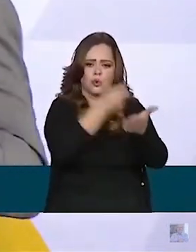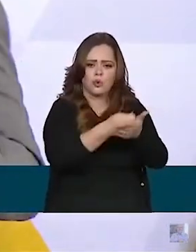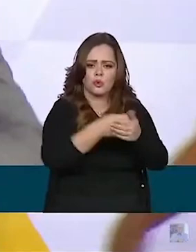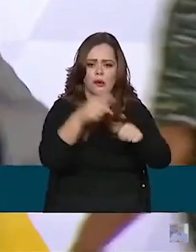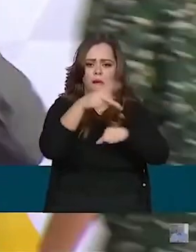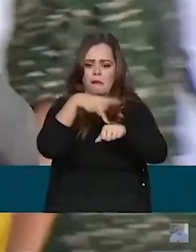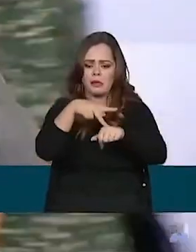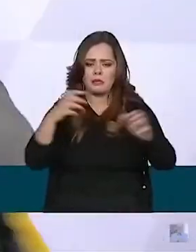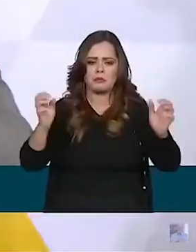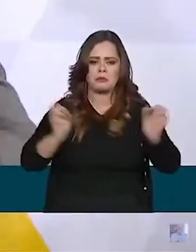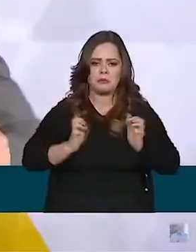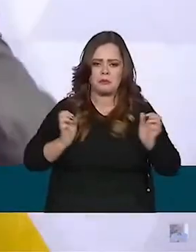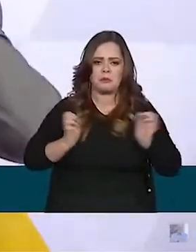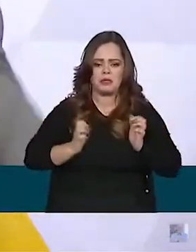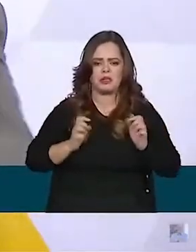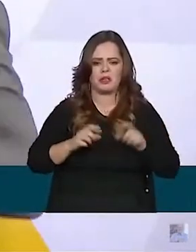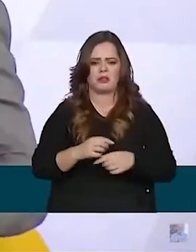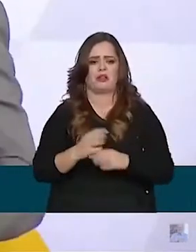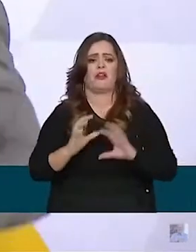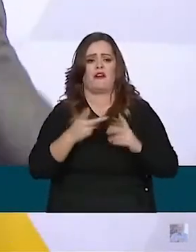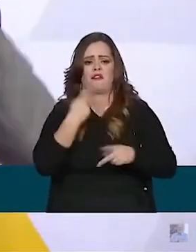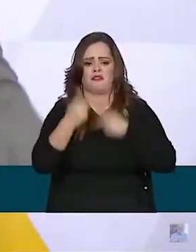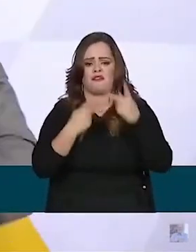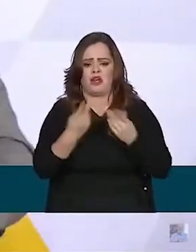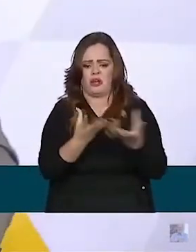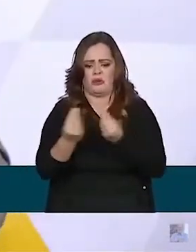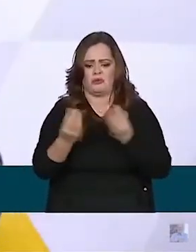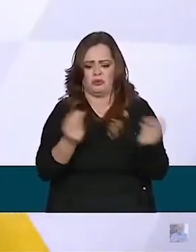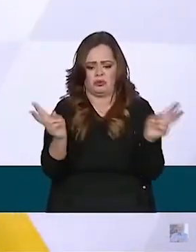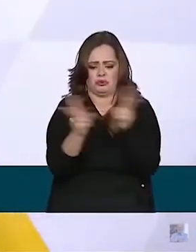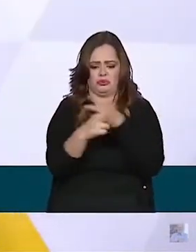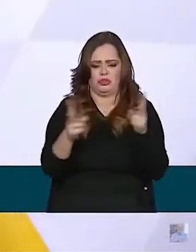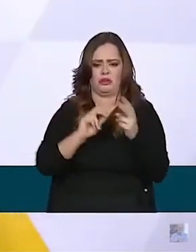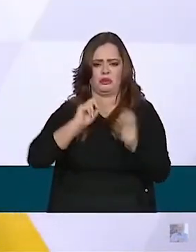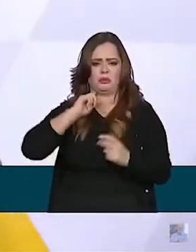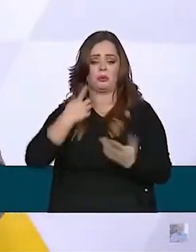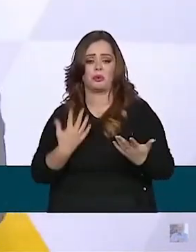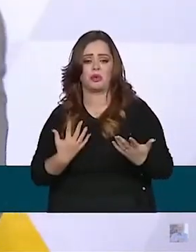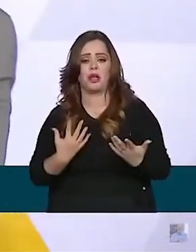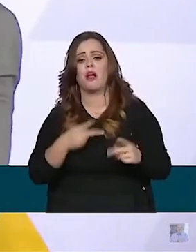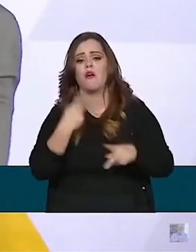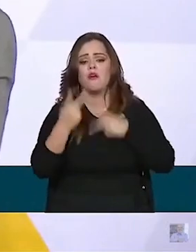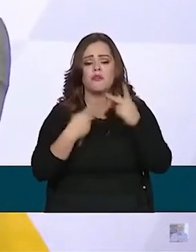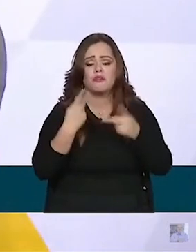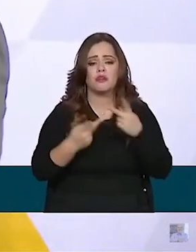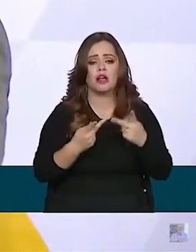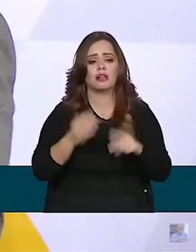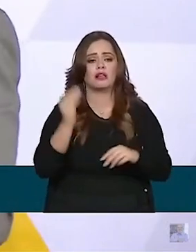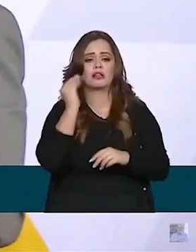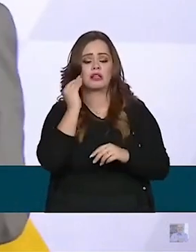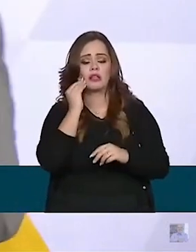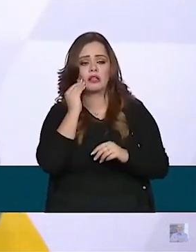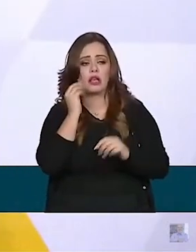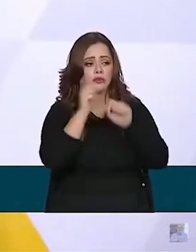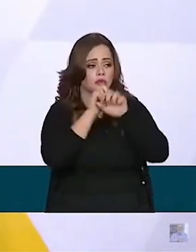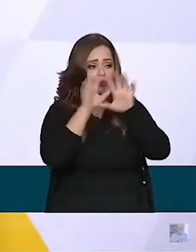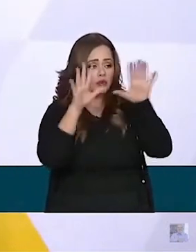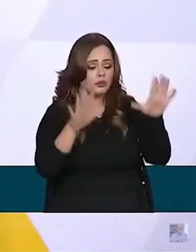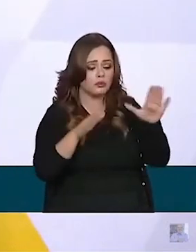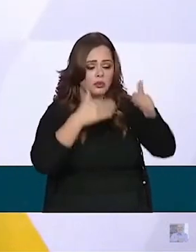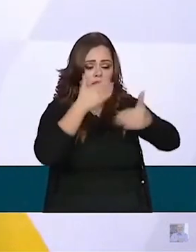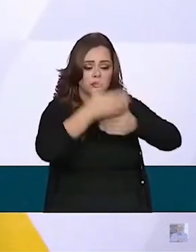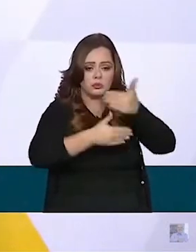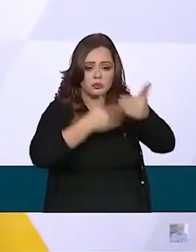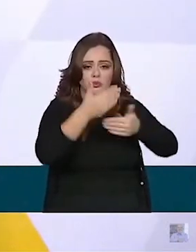ricos o tal do crédito de carbono que tanto se fala e que pouco aparece, que a gente tente descobrir um jeito de produzir